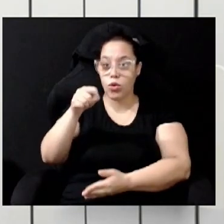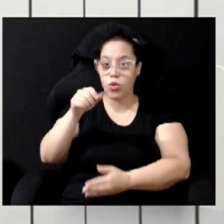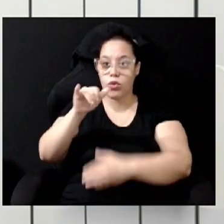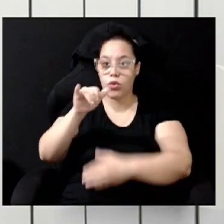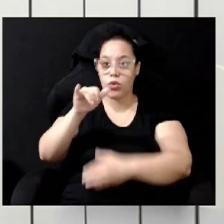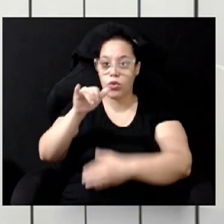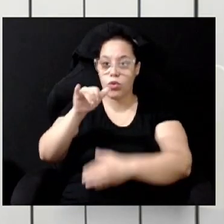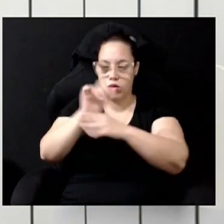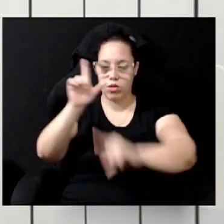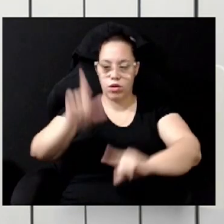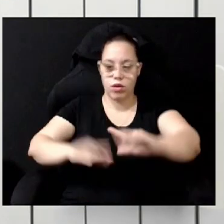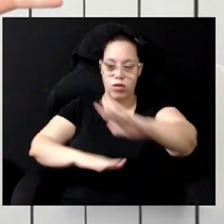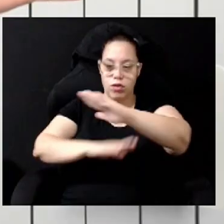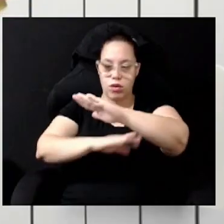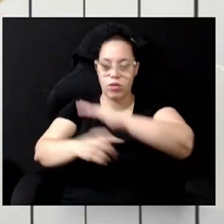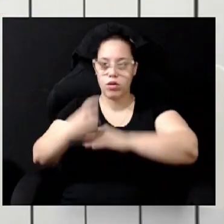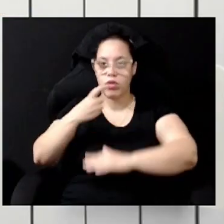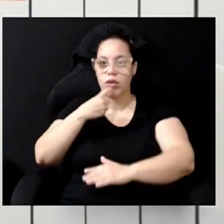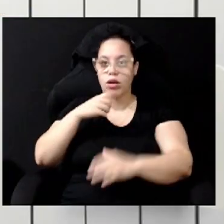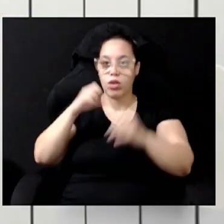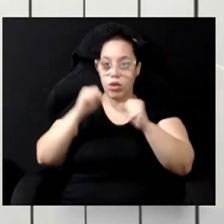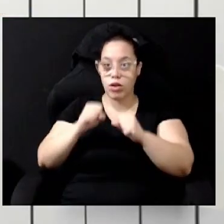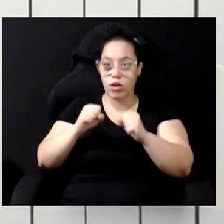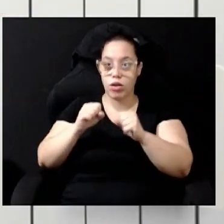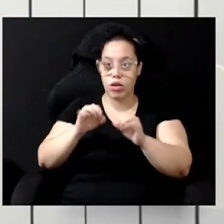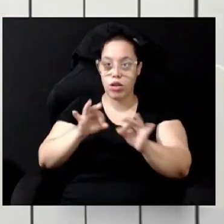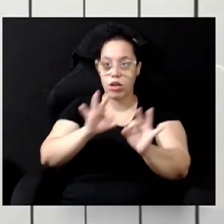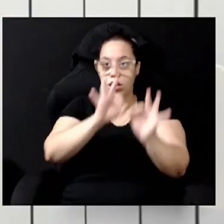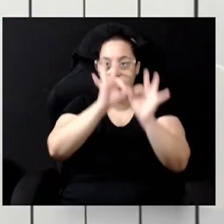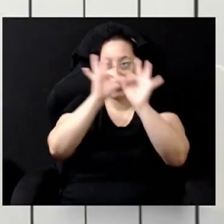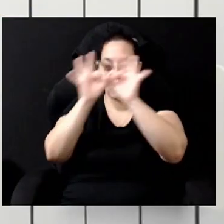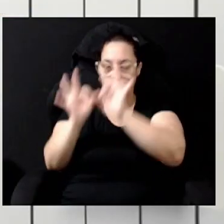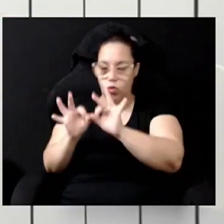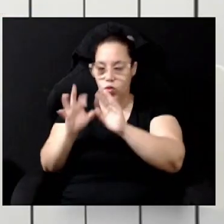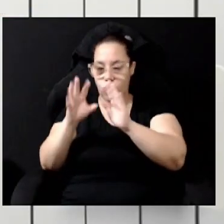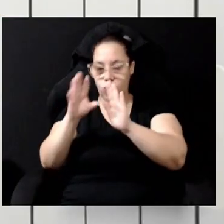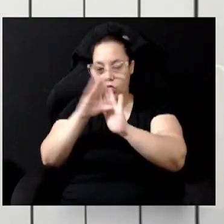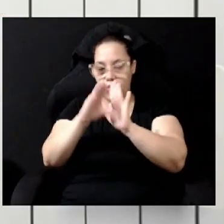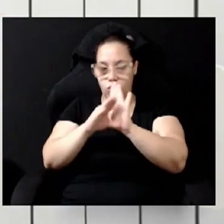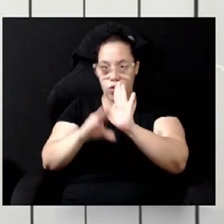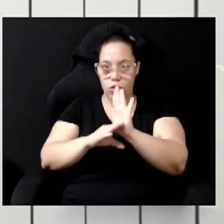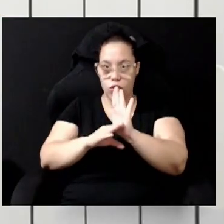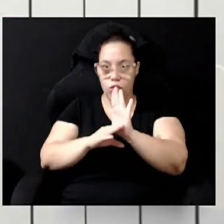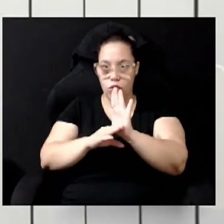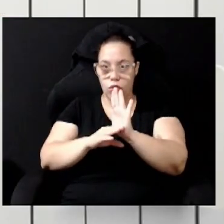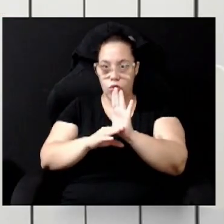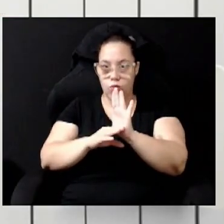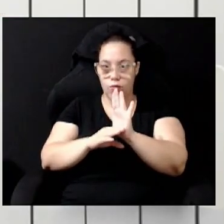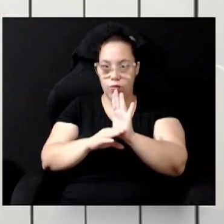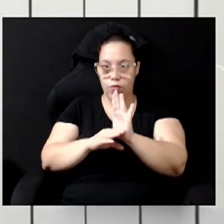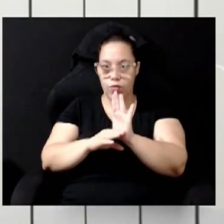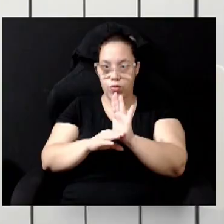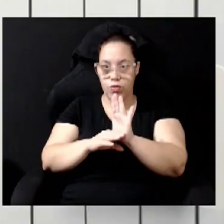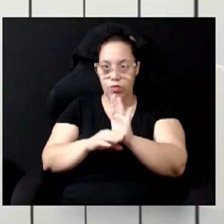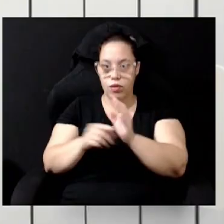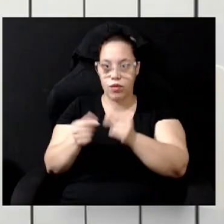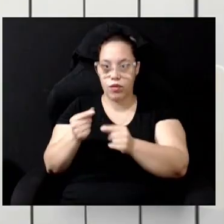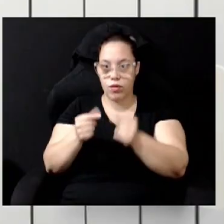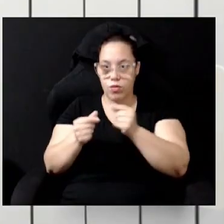Câmara Campinas. Você consegue assistir na íntegra todo o conteúdo com um economista falando